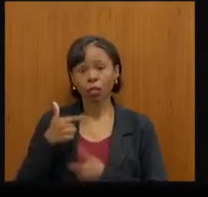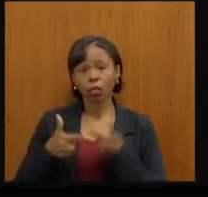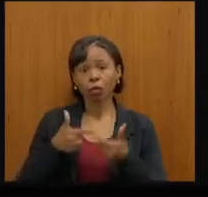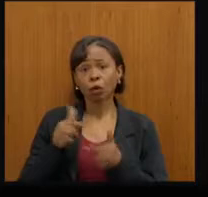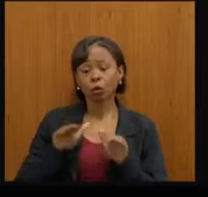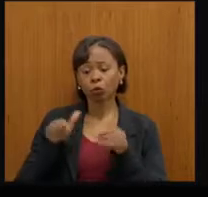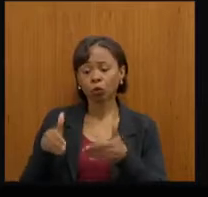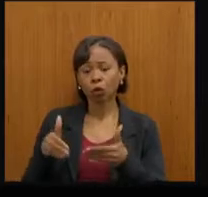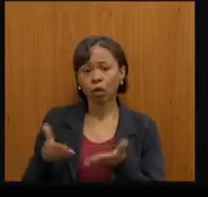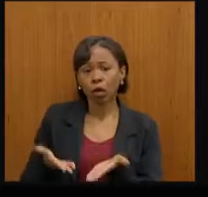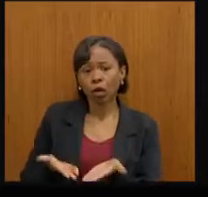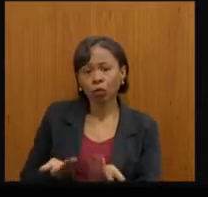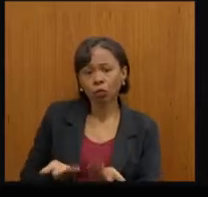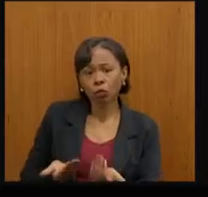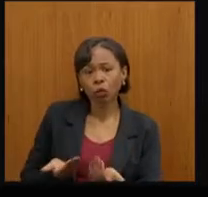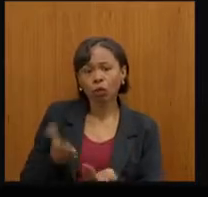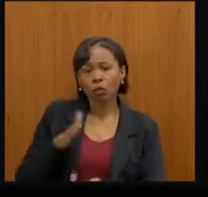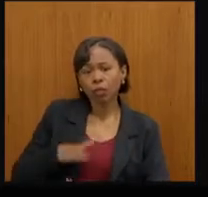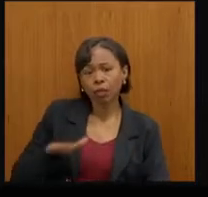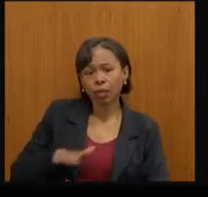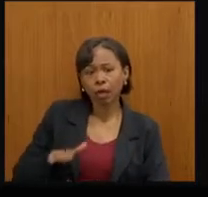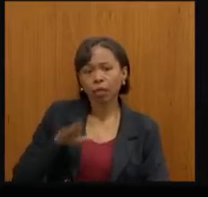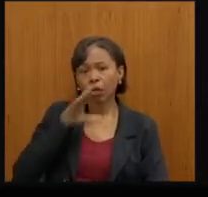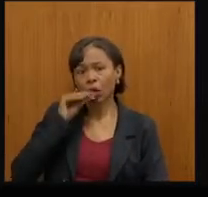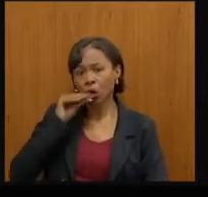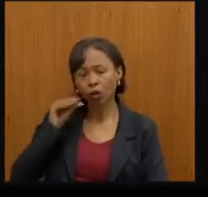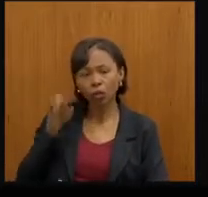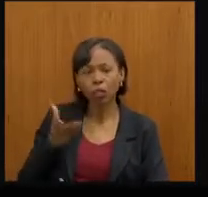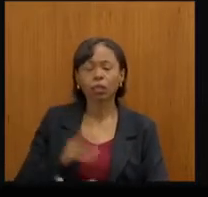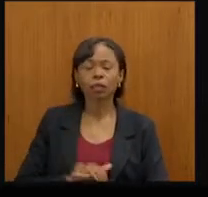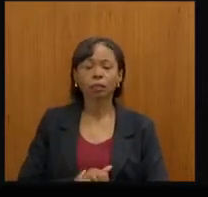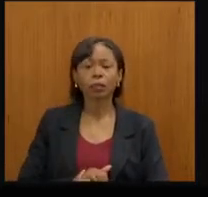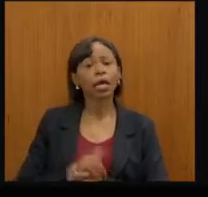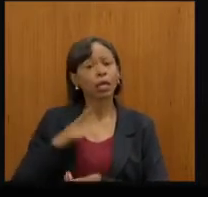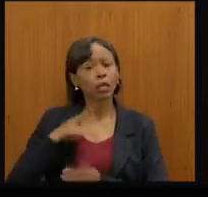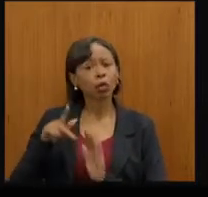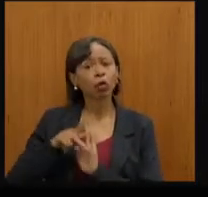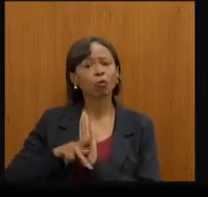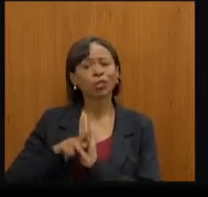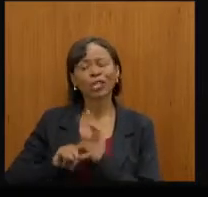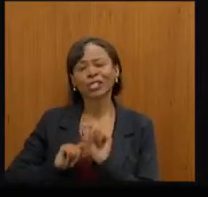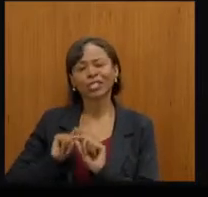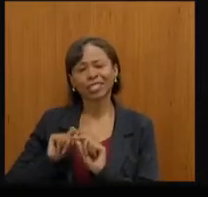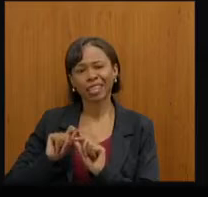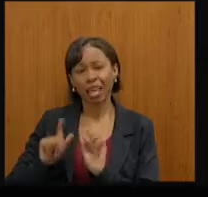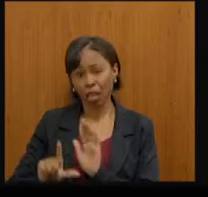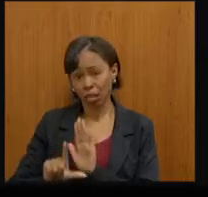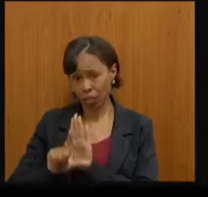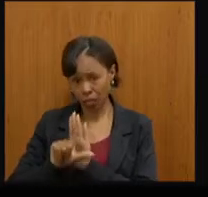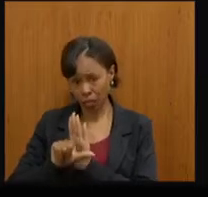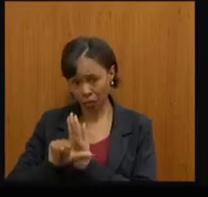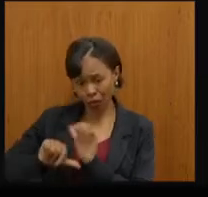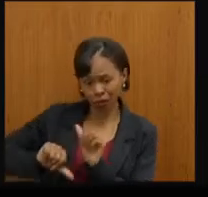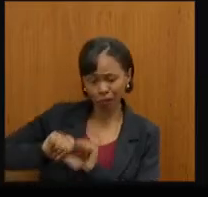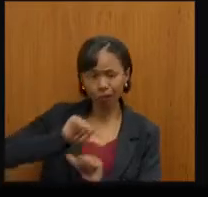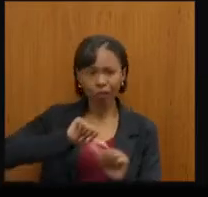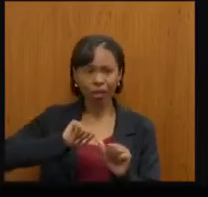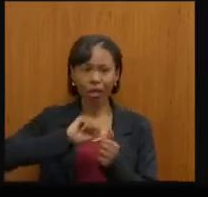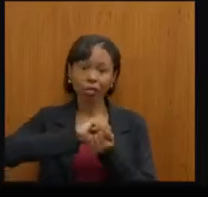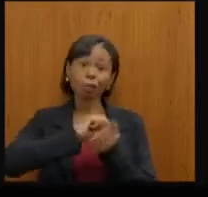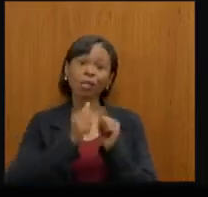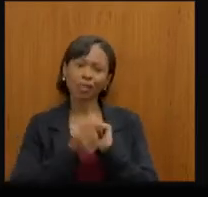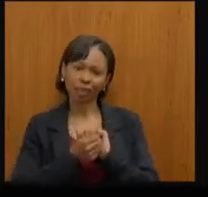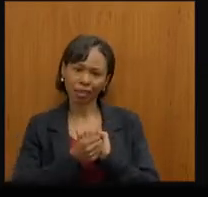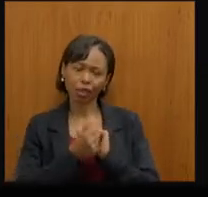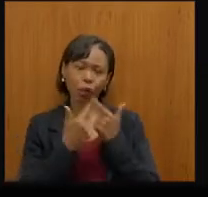crianças e nós temos aqui um projeto de transformar as leis uma linguagem mas acessível né então a gente